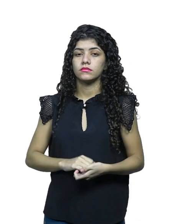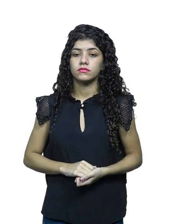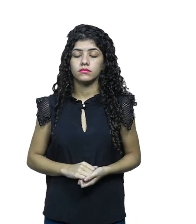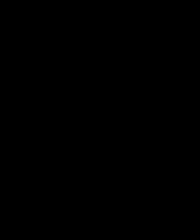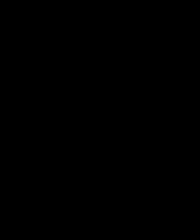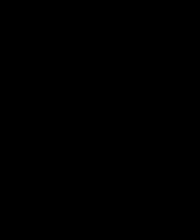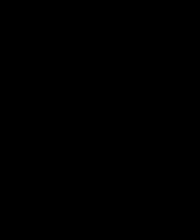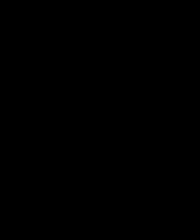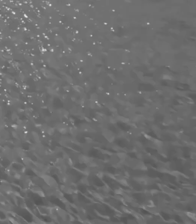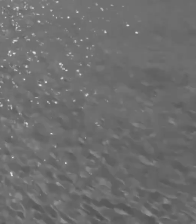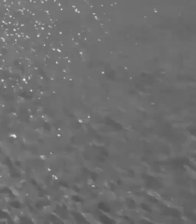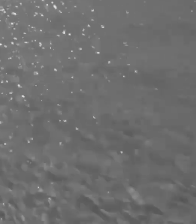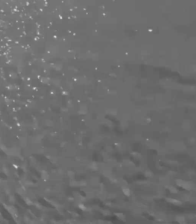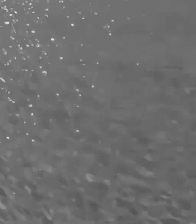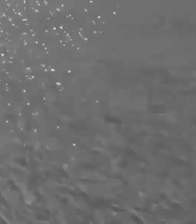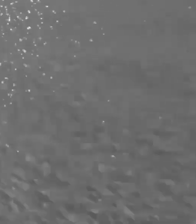filme aqui também.